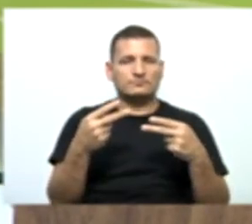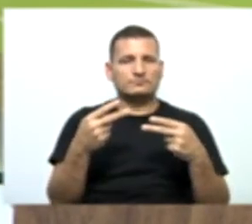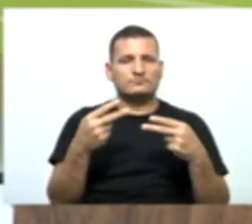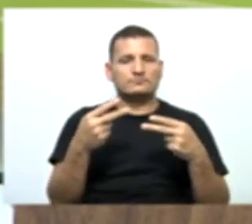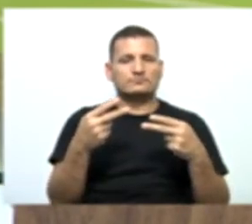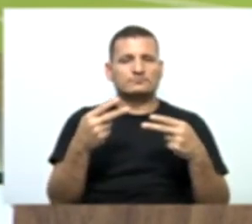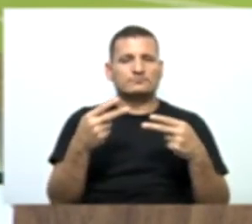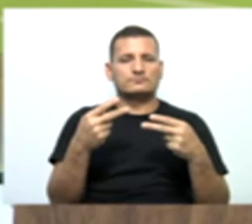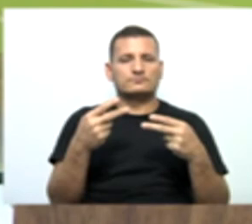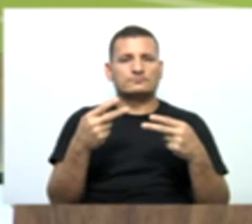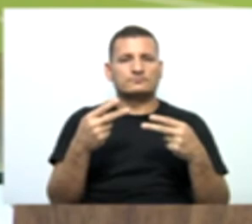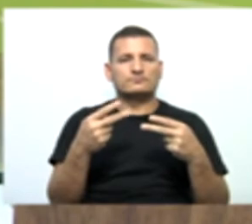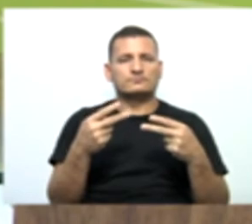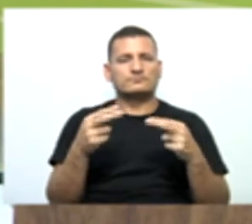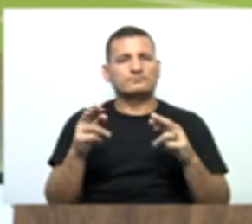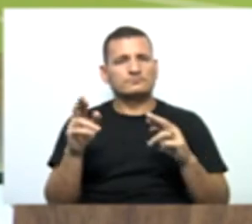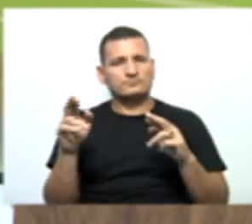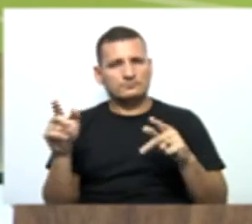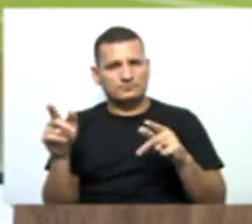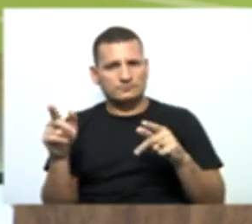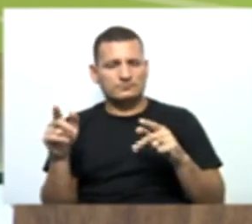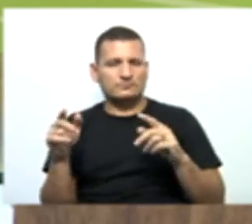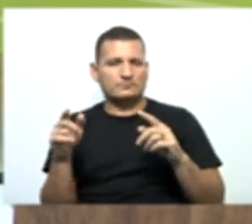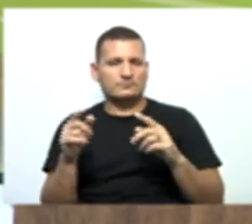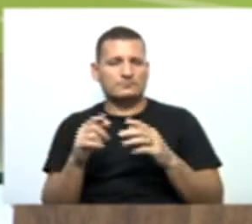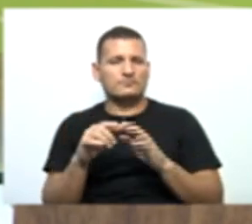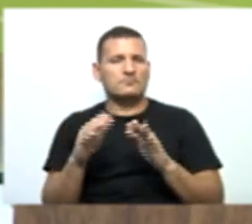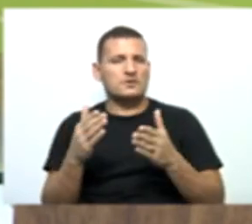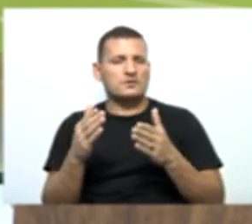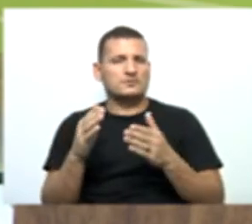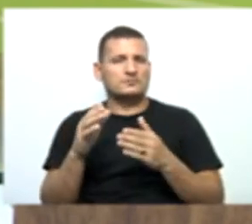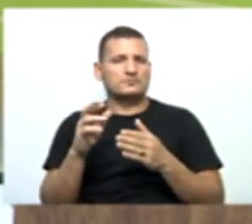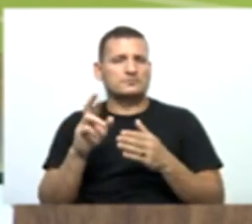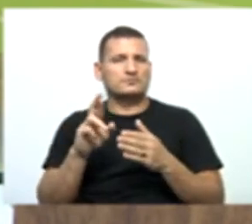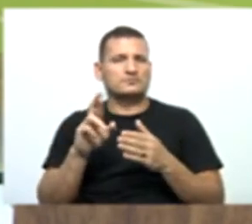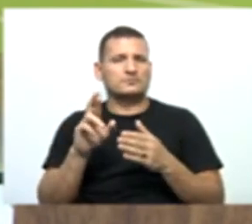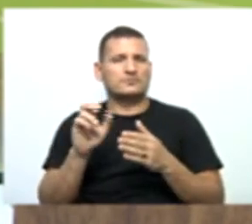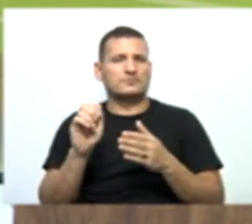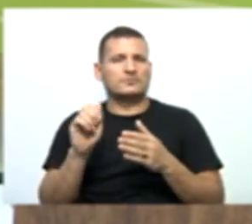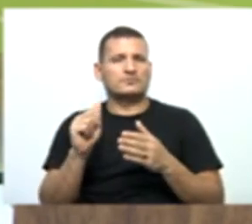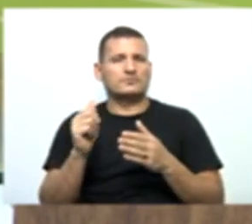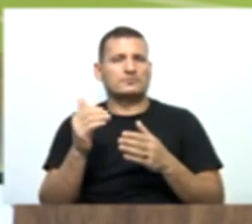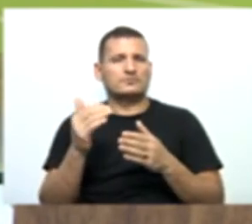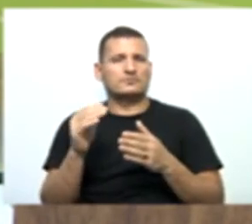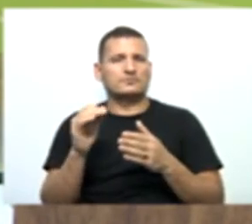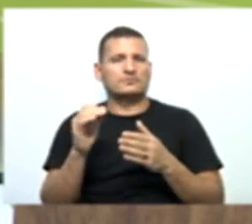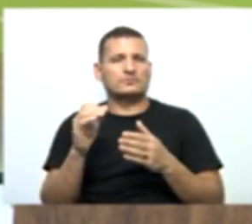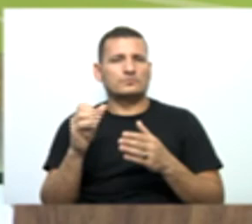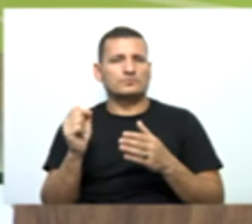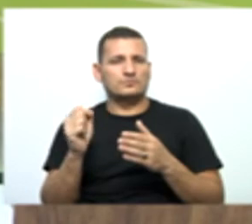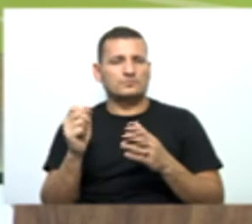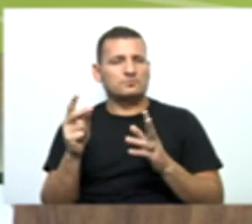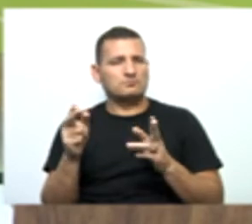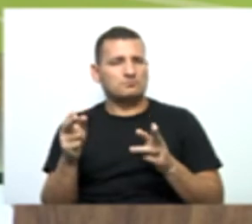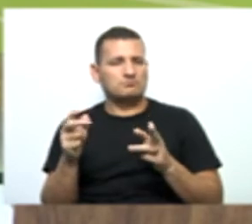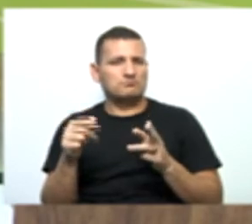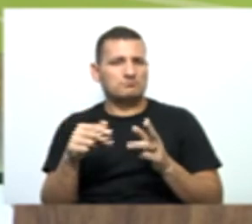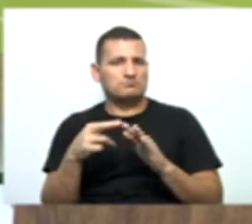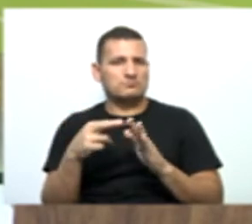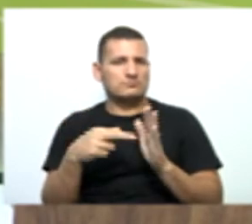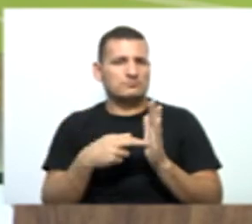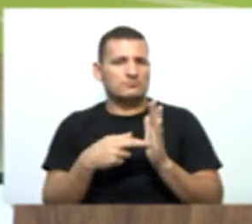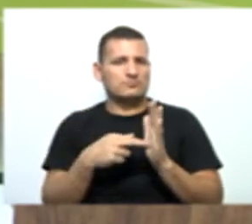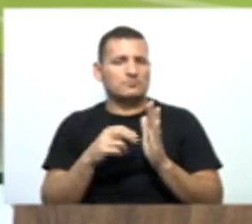diferentes e as reações são iguais. Essa seria uma regra a ser seguida ou seria apenas